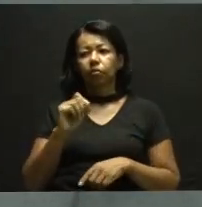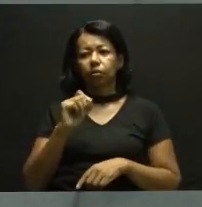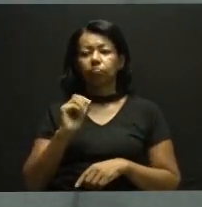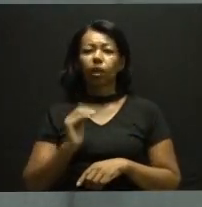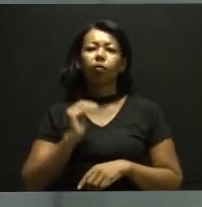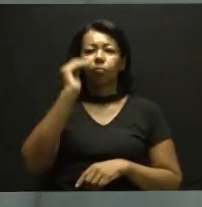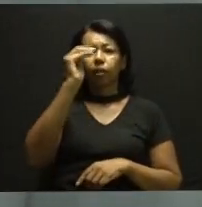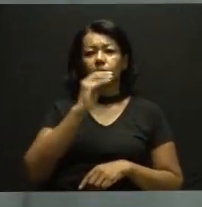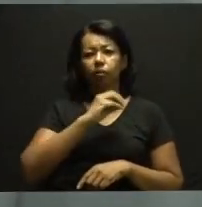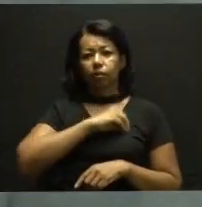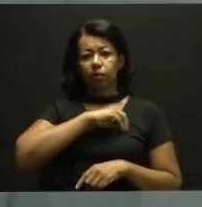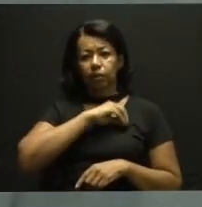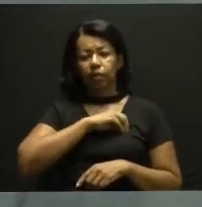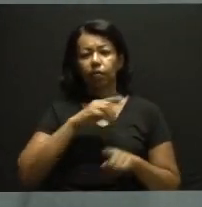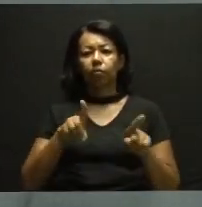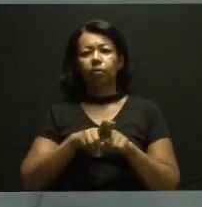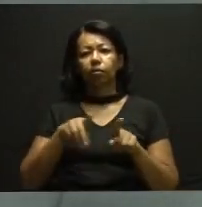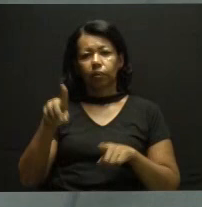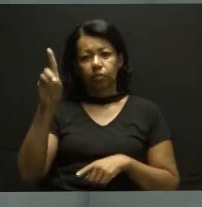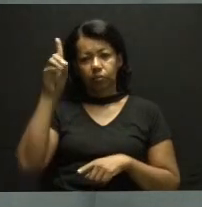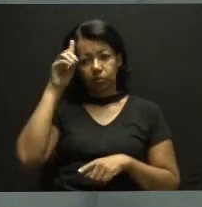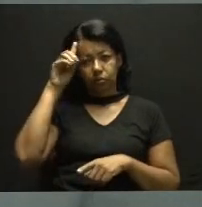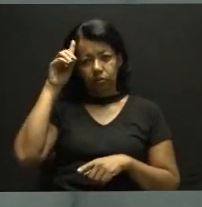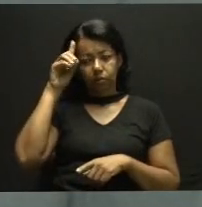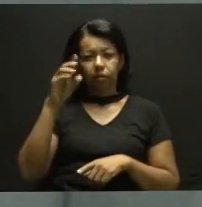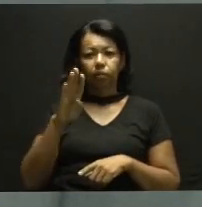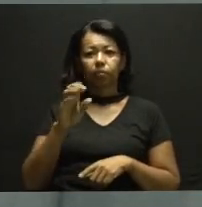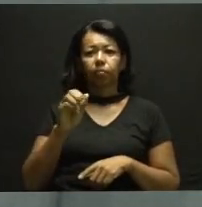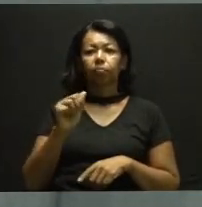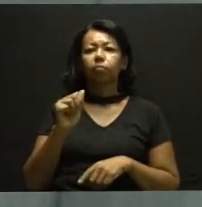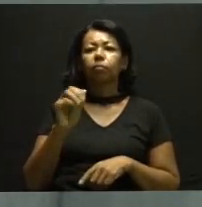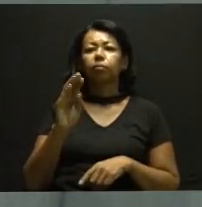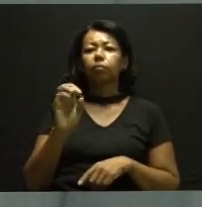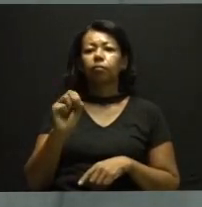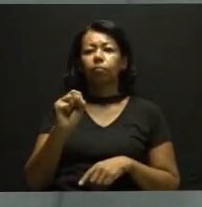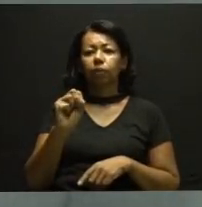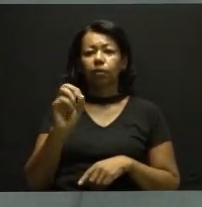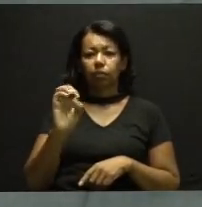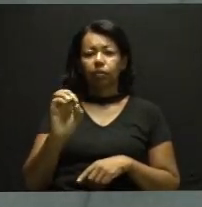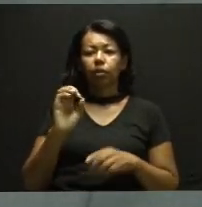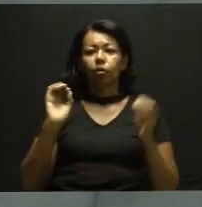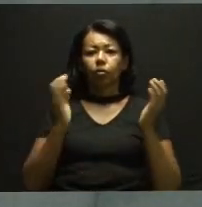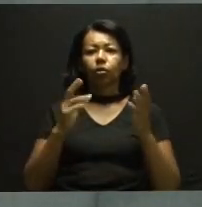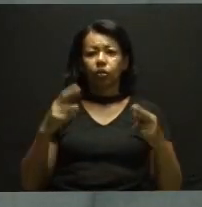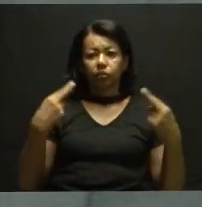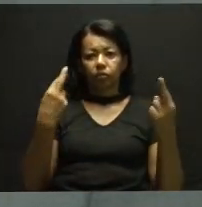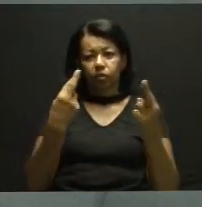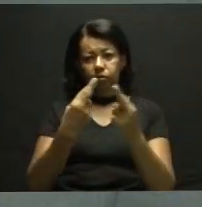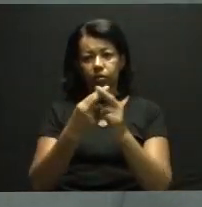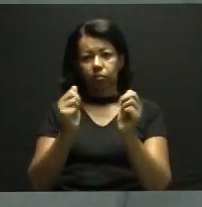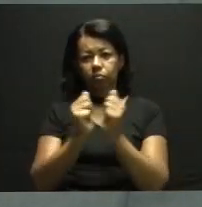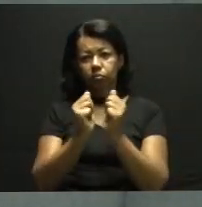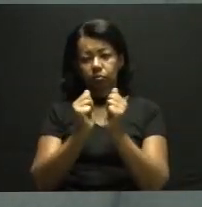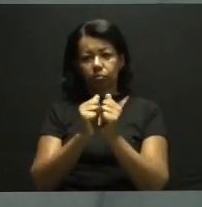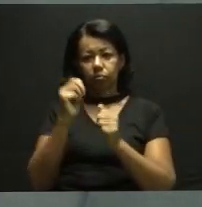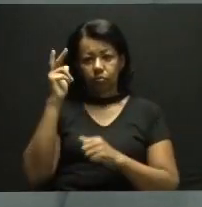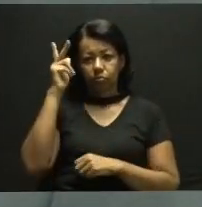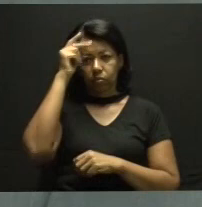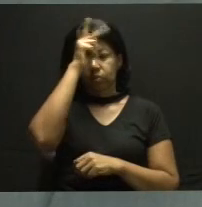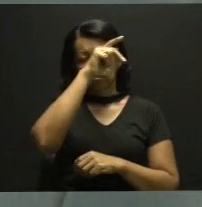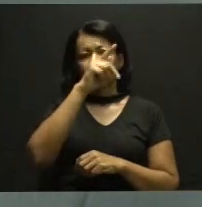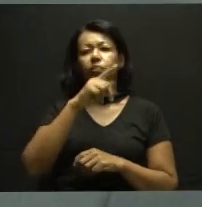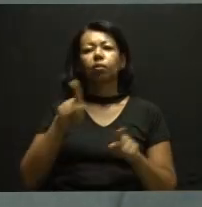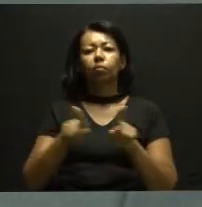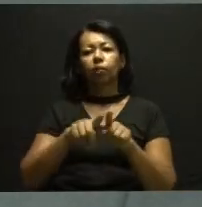aumento ea questão da data base hoje tivemos aí uma reunião com o executivo não pude participar entre executivo e sindicato